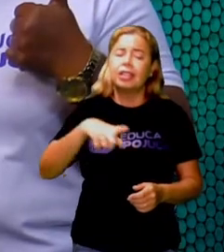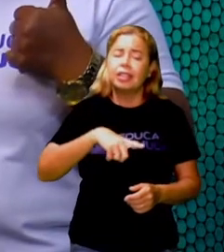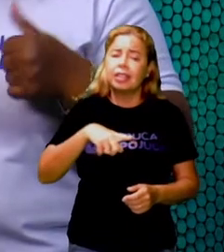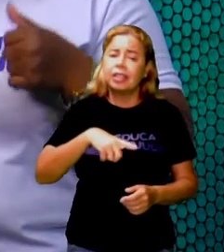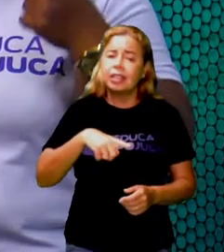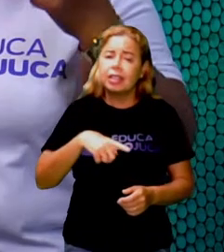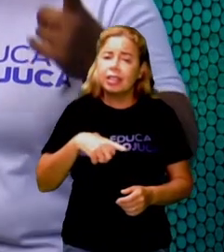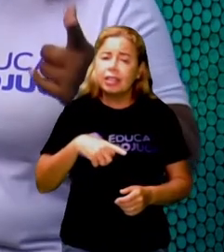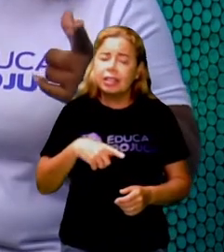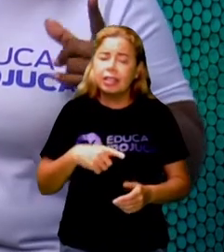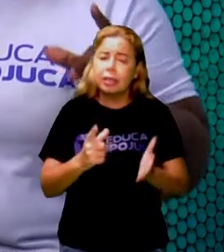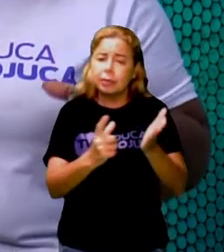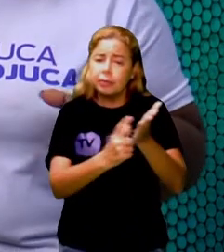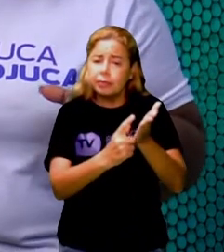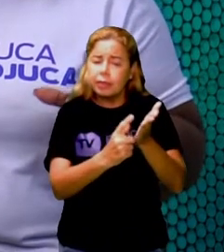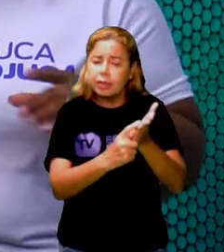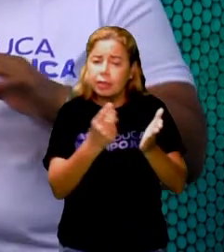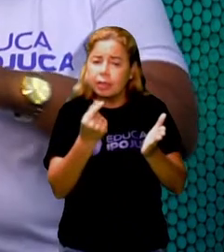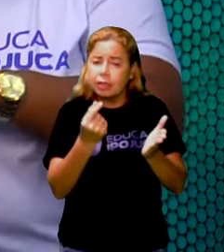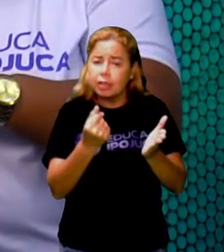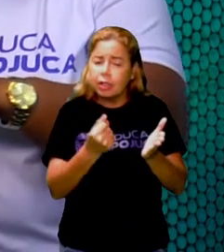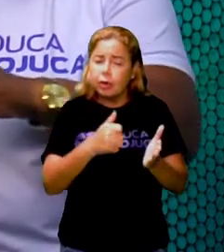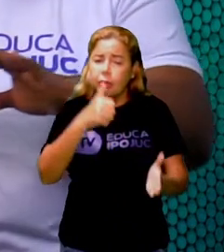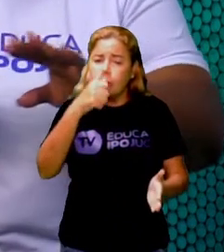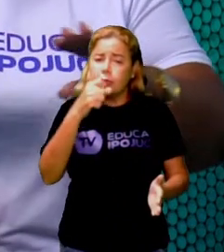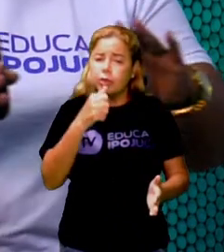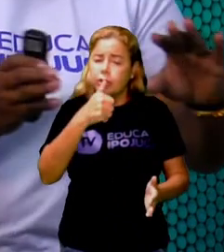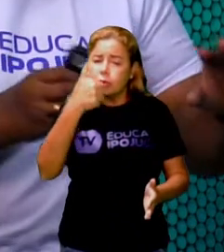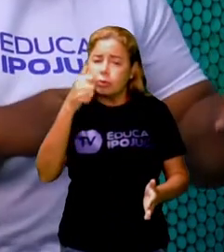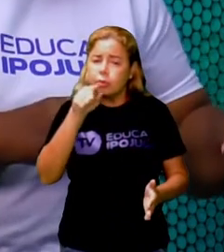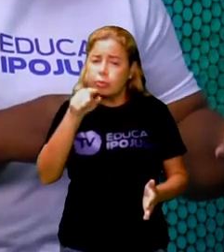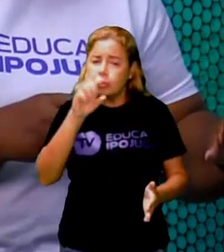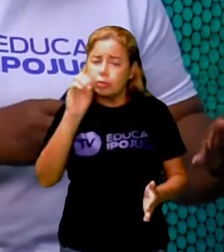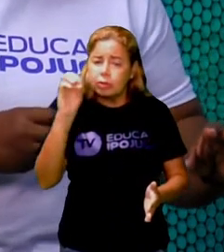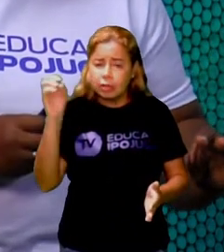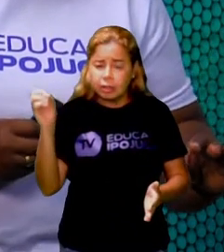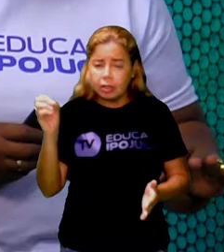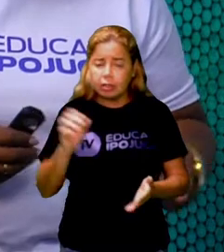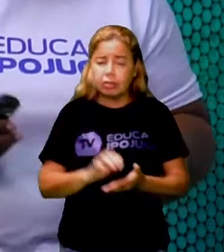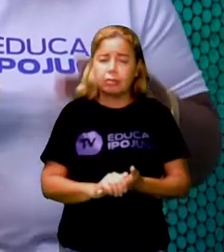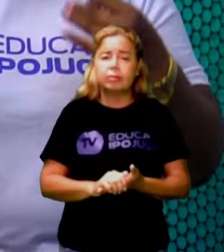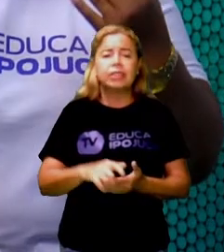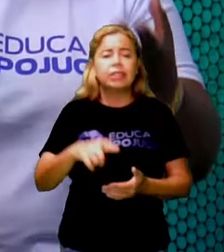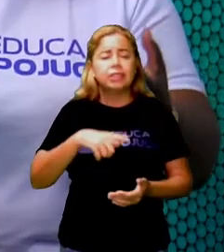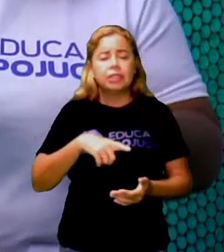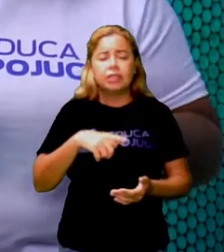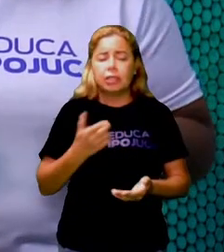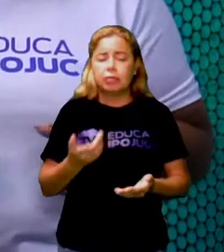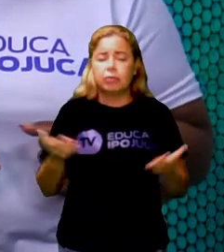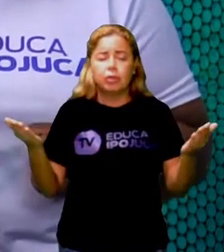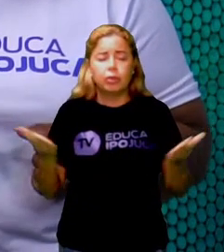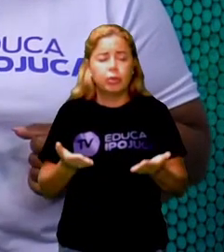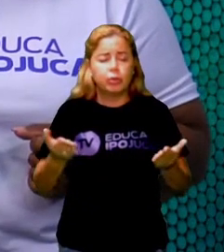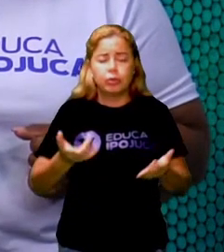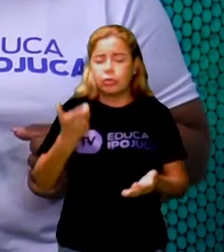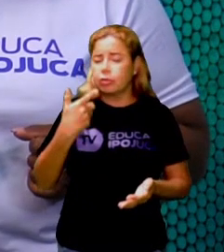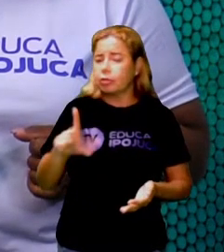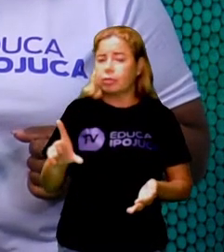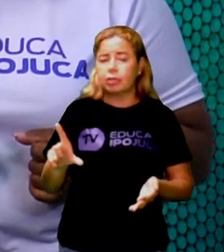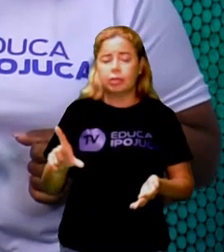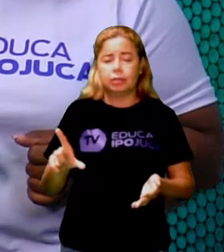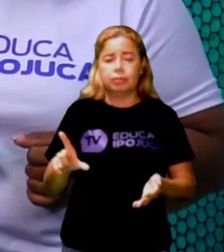de R$ 1? Sim, existia, mas ela foi tirada de circulação pela Casa da